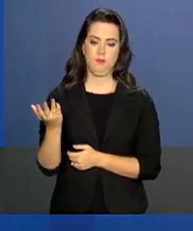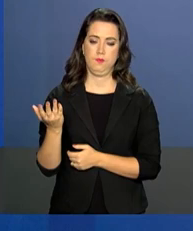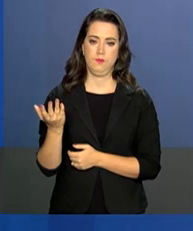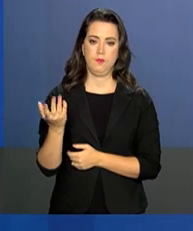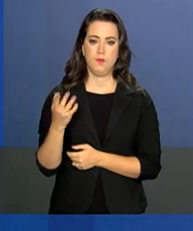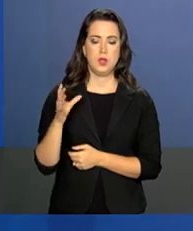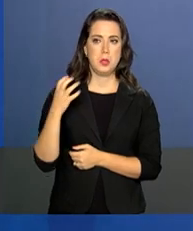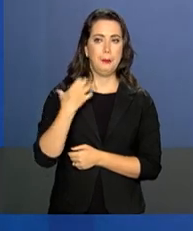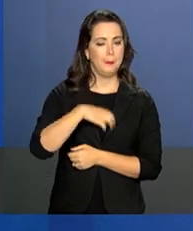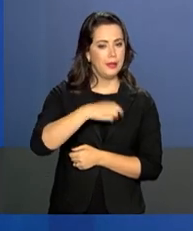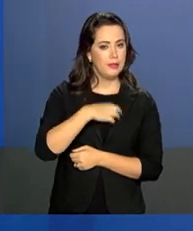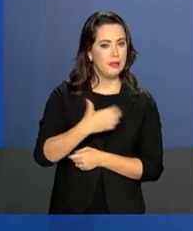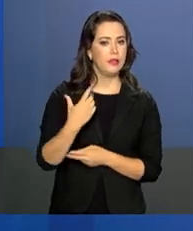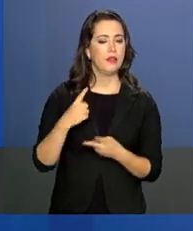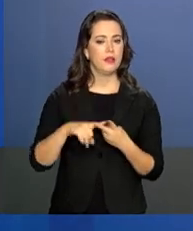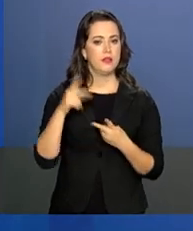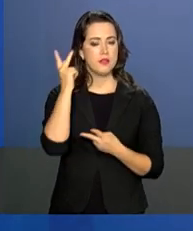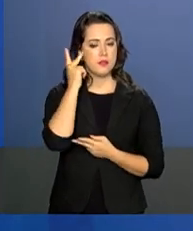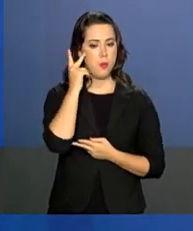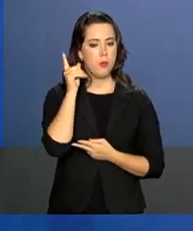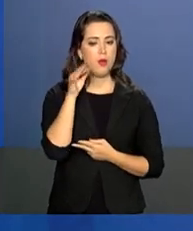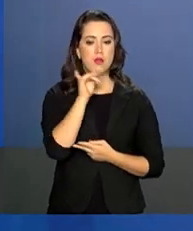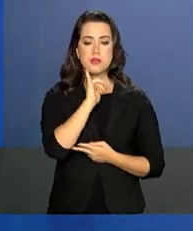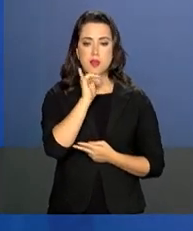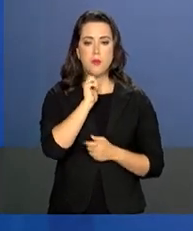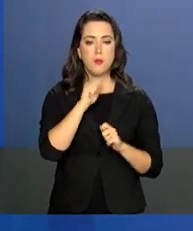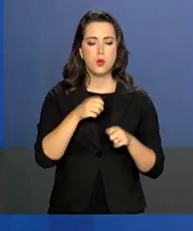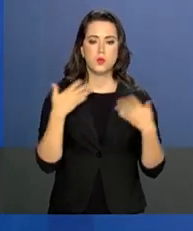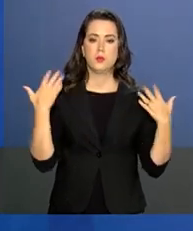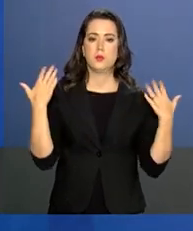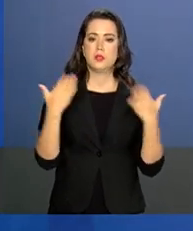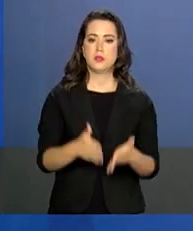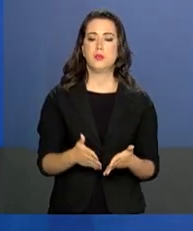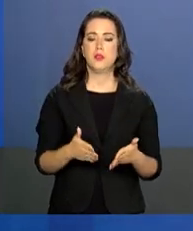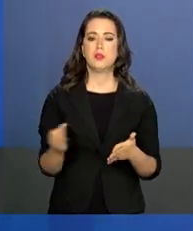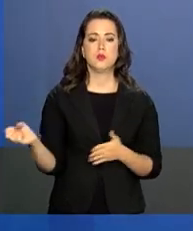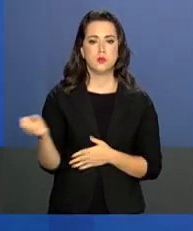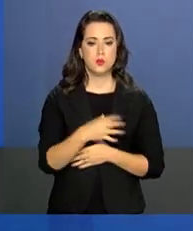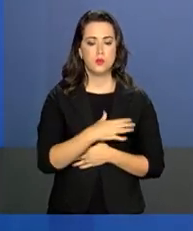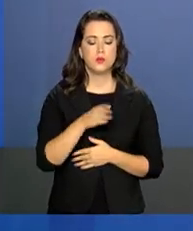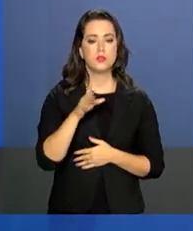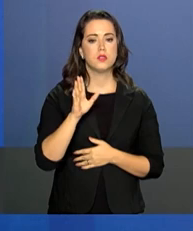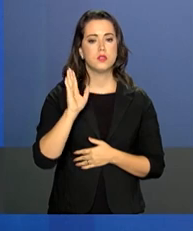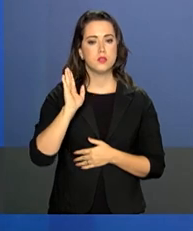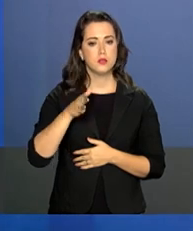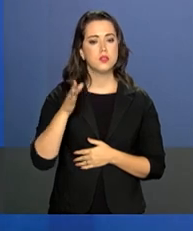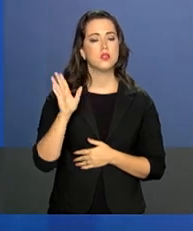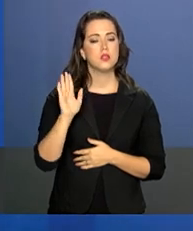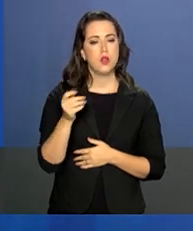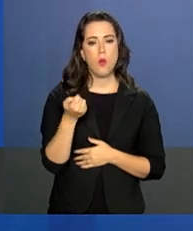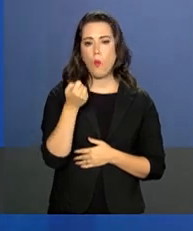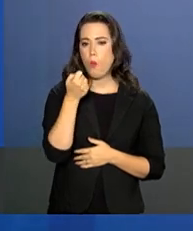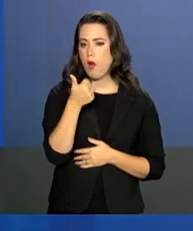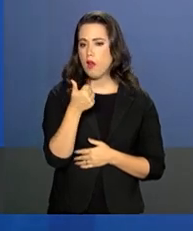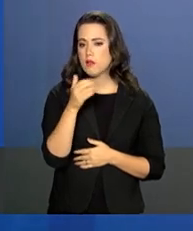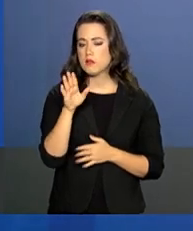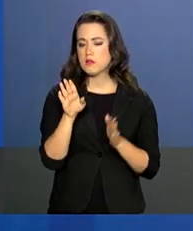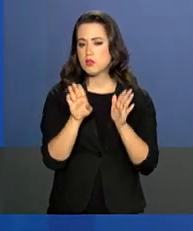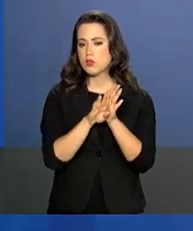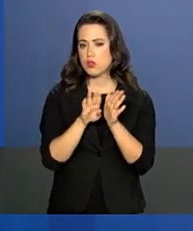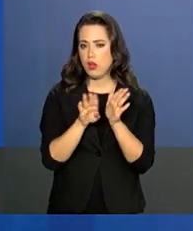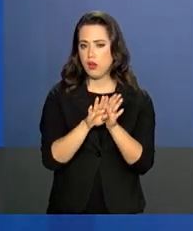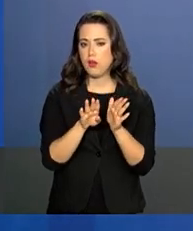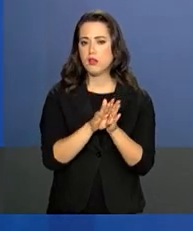bahia e são paulo por exemplo poderão participar da novidade que em breve estará